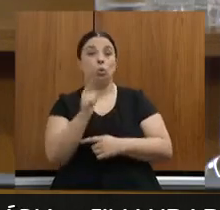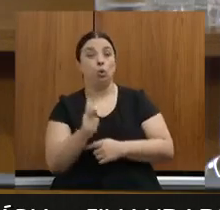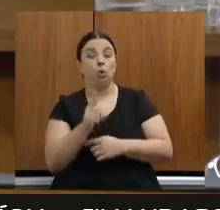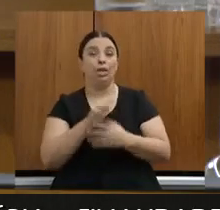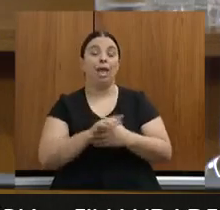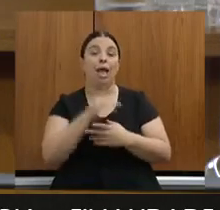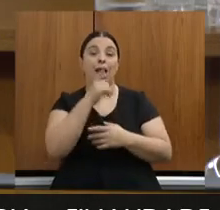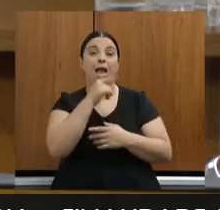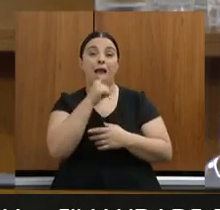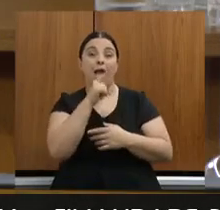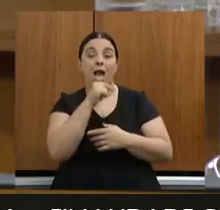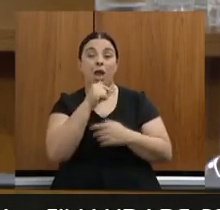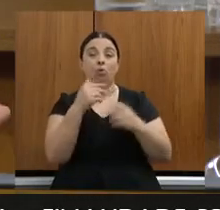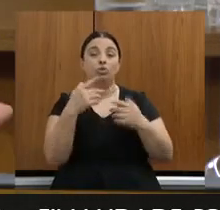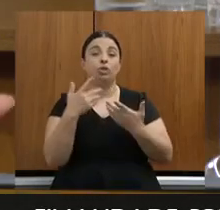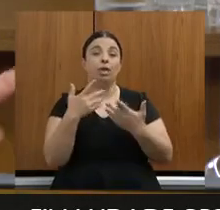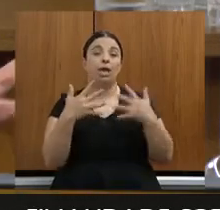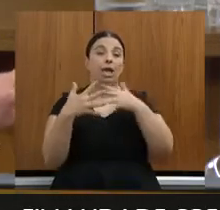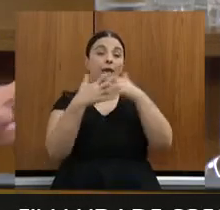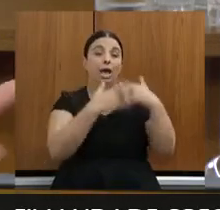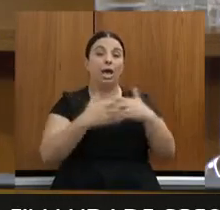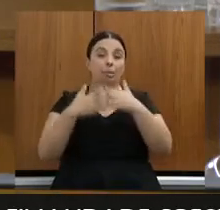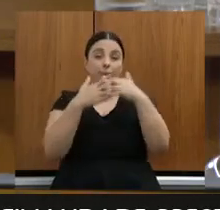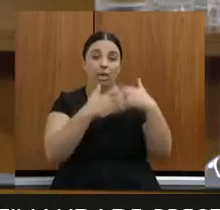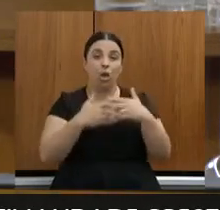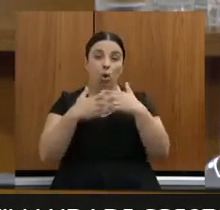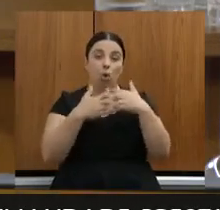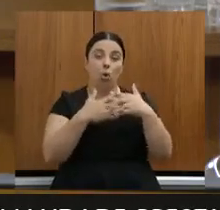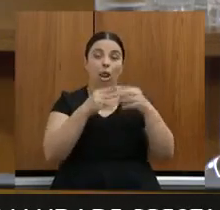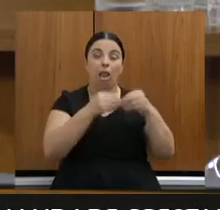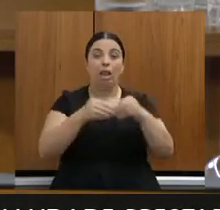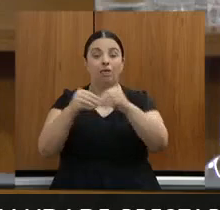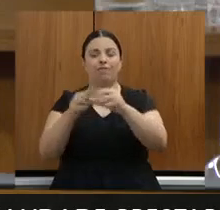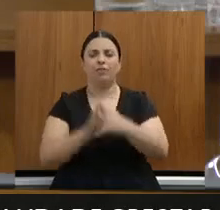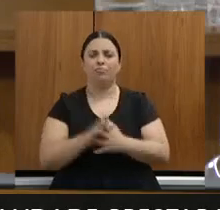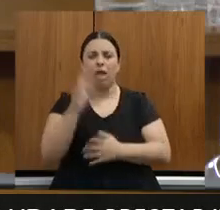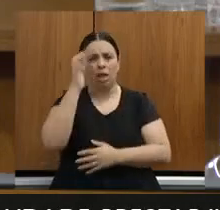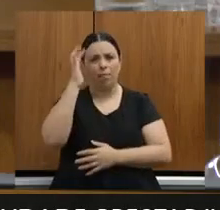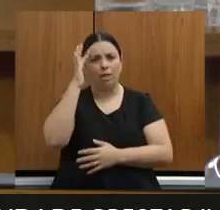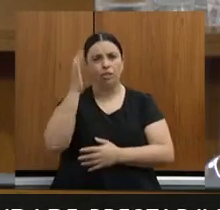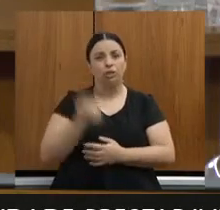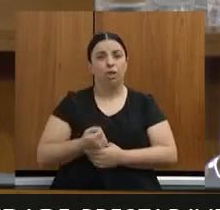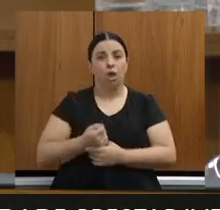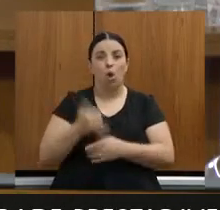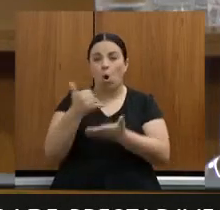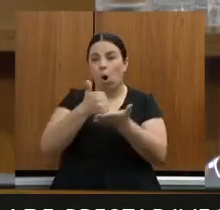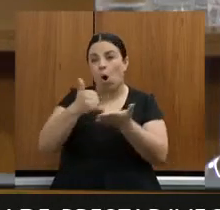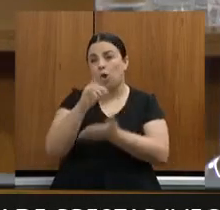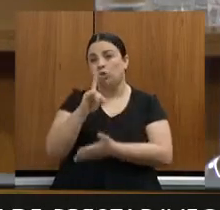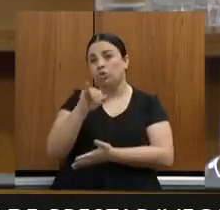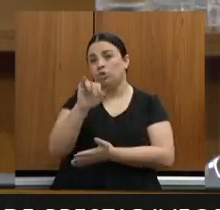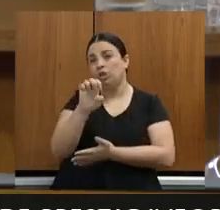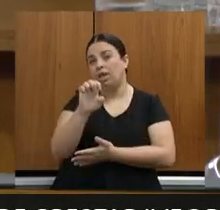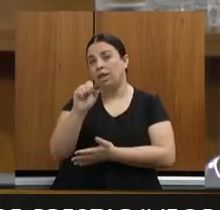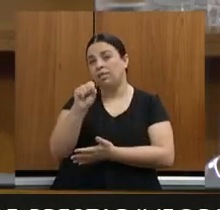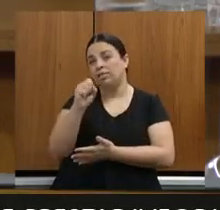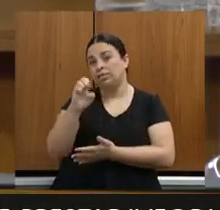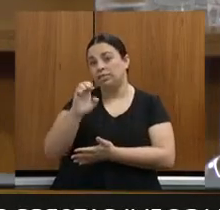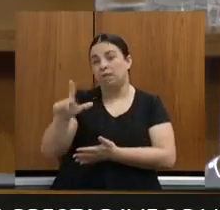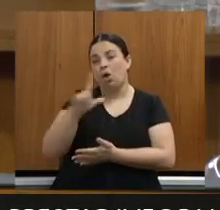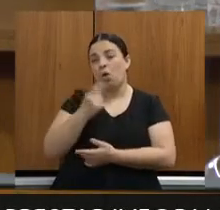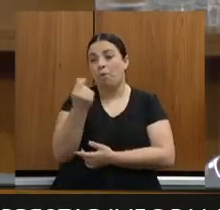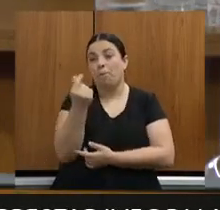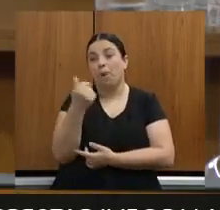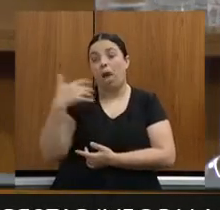ficar levando água de caminhão pipa de imagine vocês com preço que tão óleo diesel que as prefeituras não estão tendo dificuldade